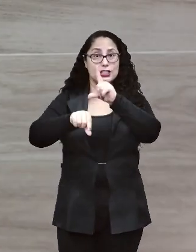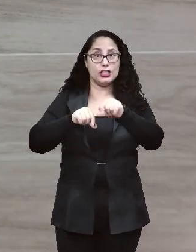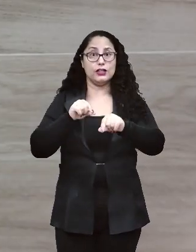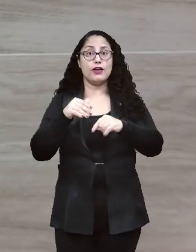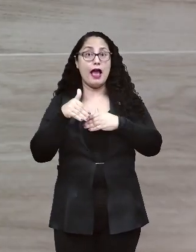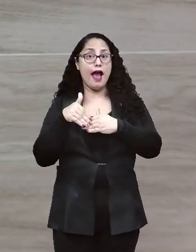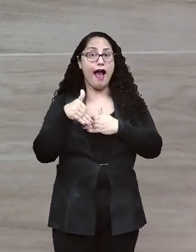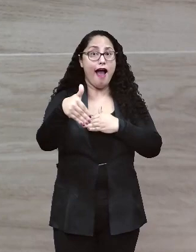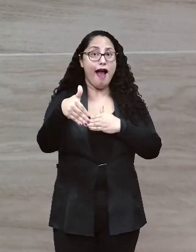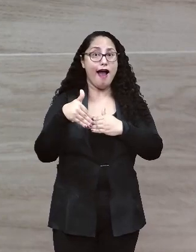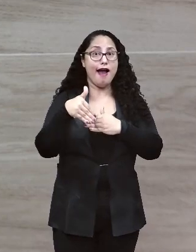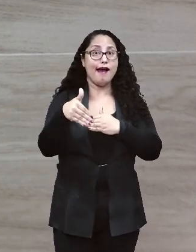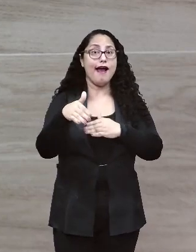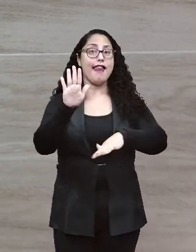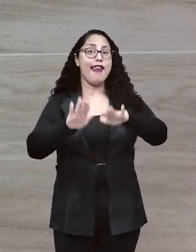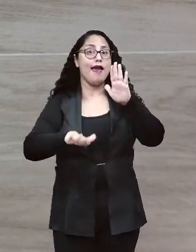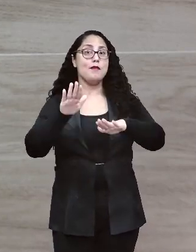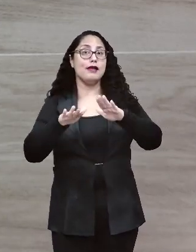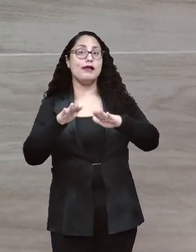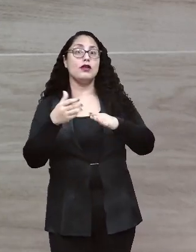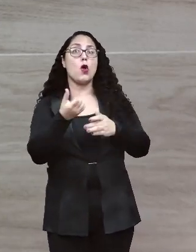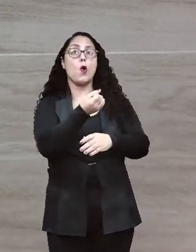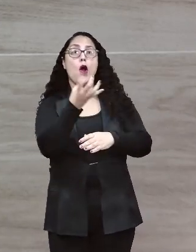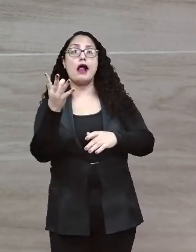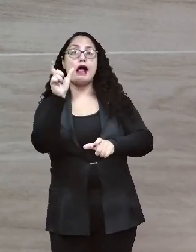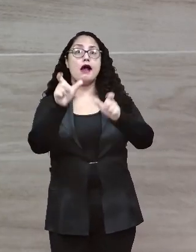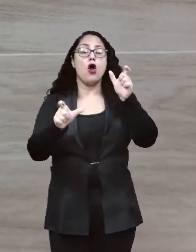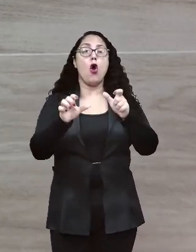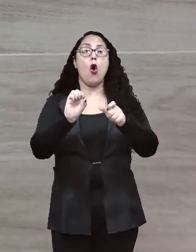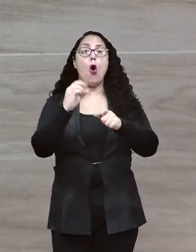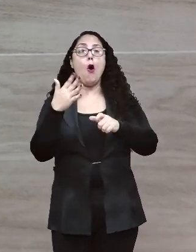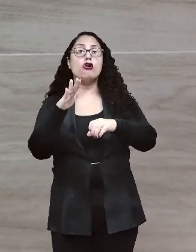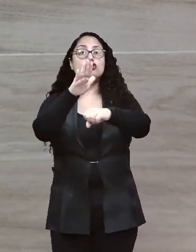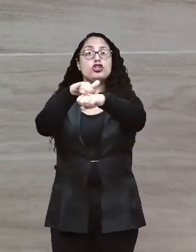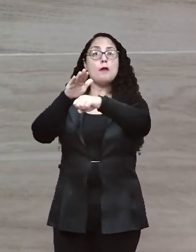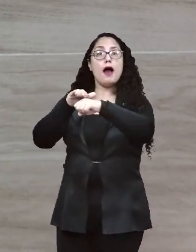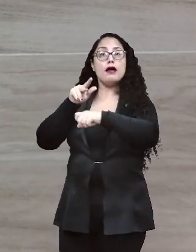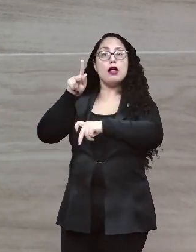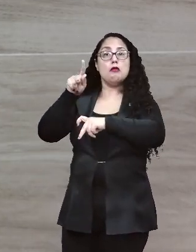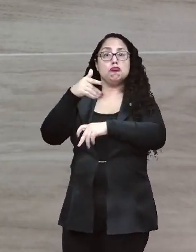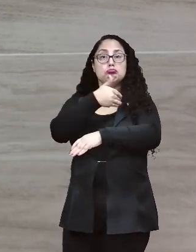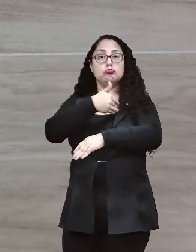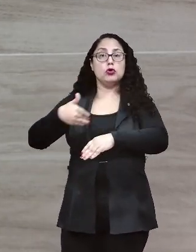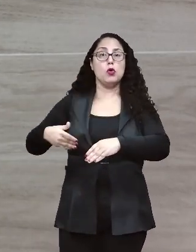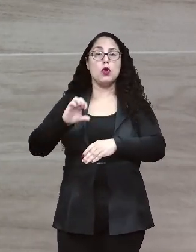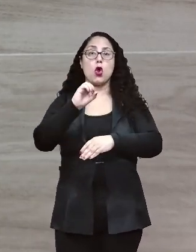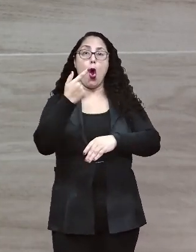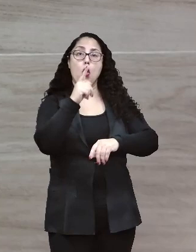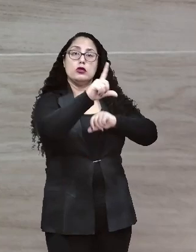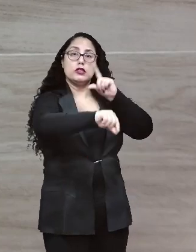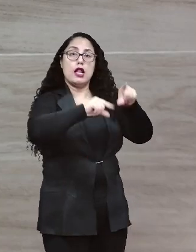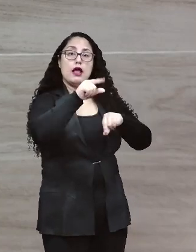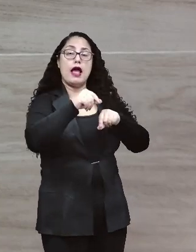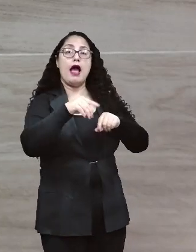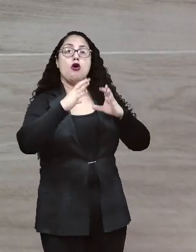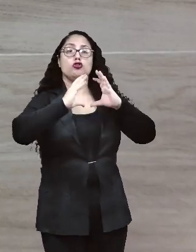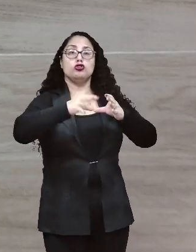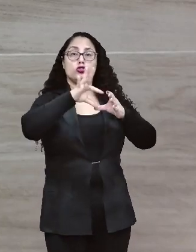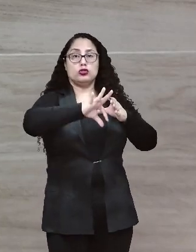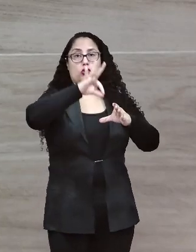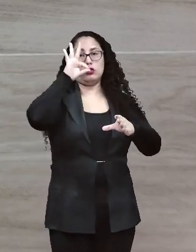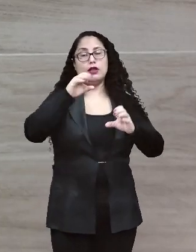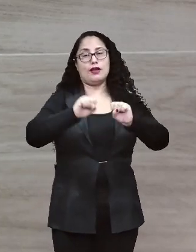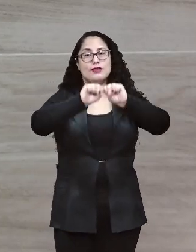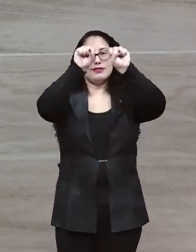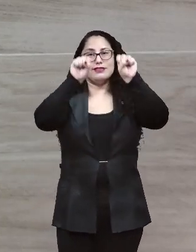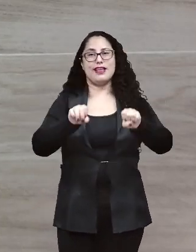feito, dependendo da demanda, ele é feito ou por chamada pública ou por processo seletivo por meio de sorteio, que é o nosso